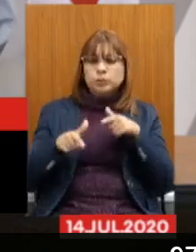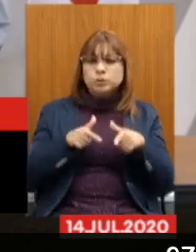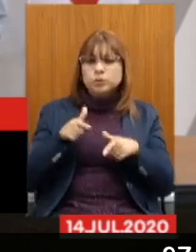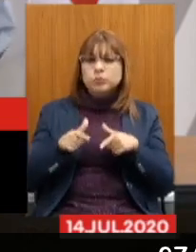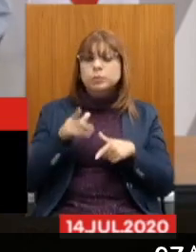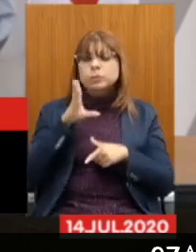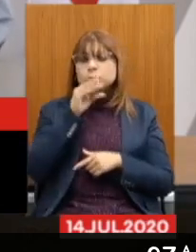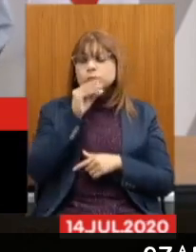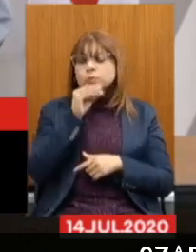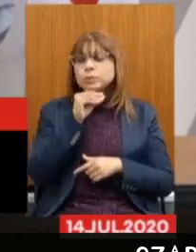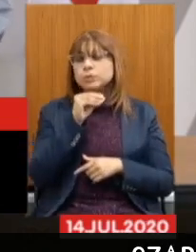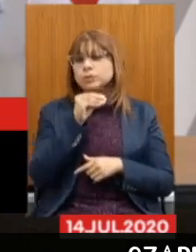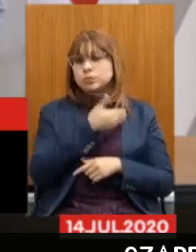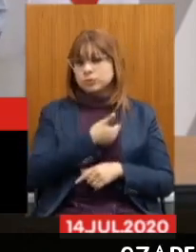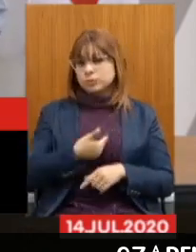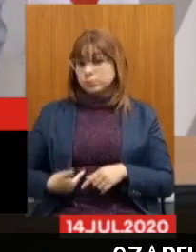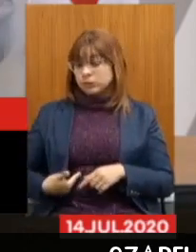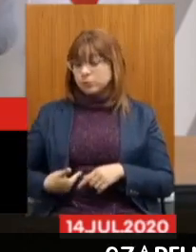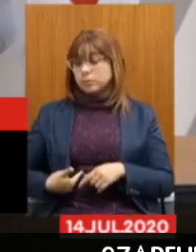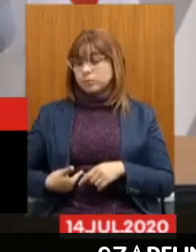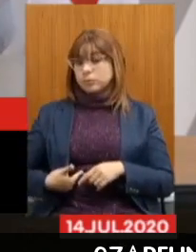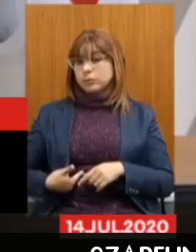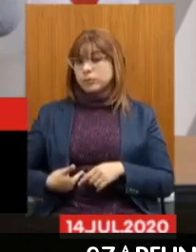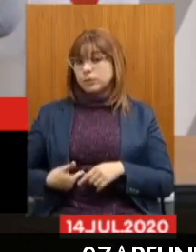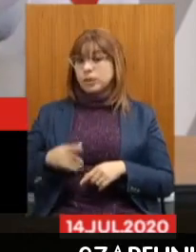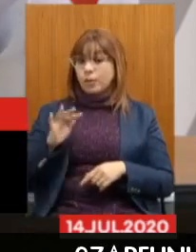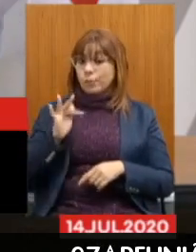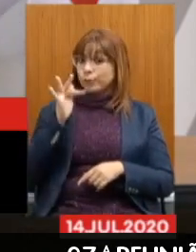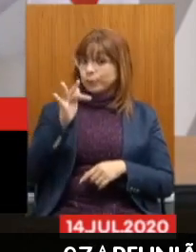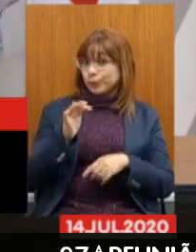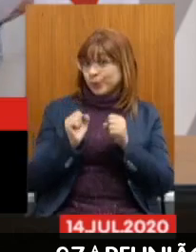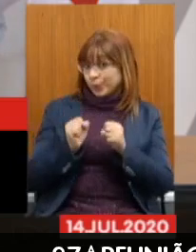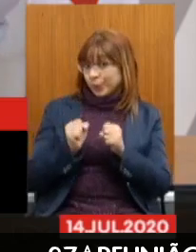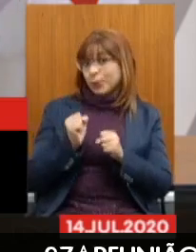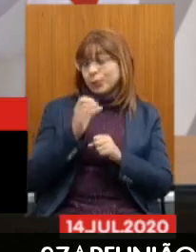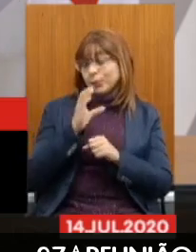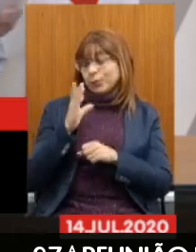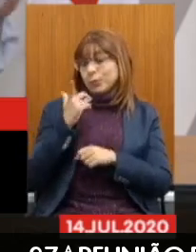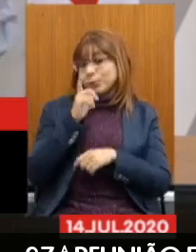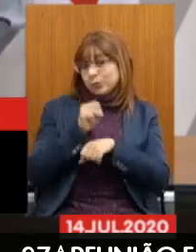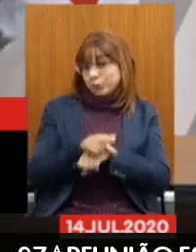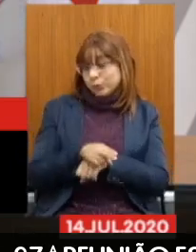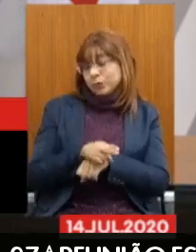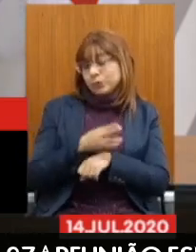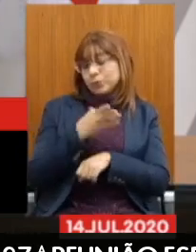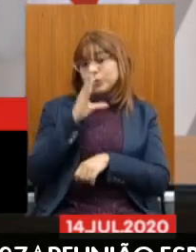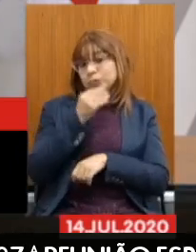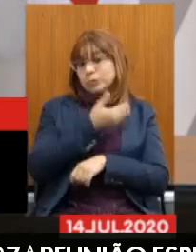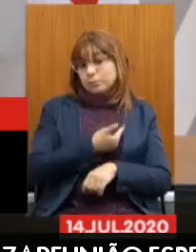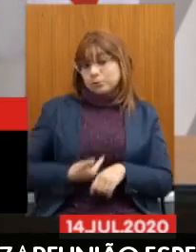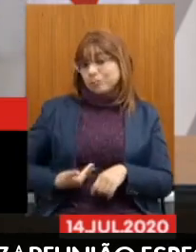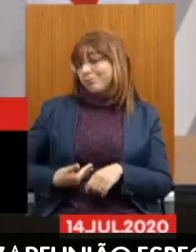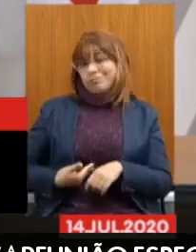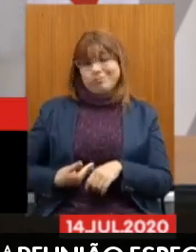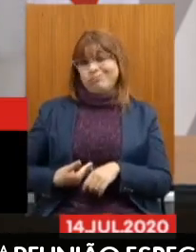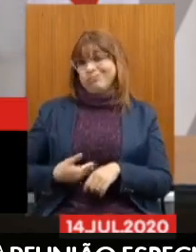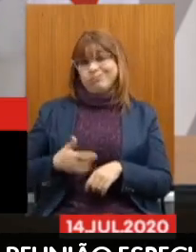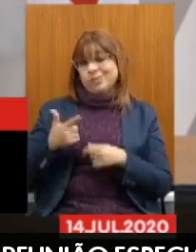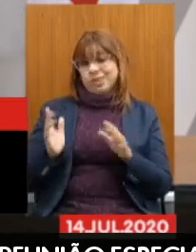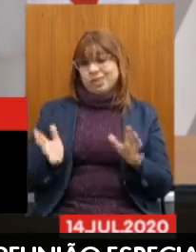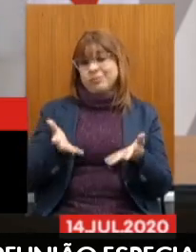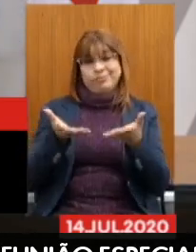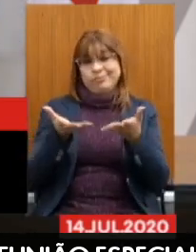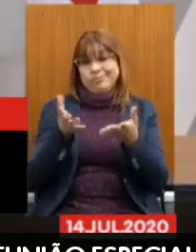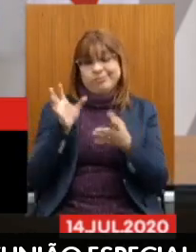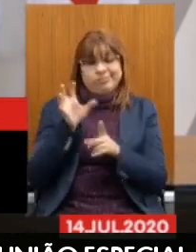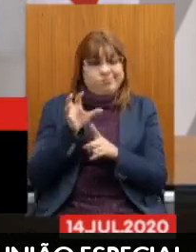Que os novos servidores públicos que poderiam entrar na carreira de servidor público, não vão ser motivados